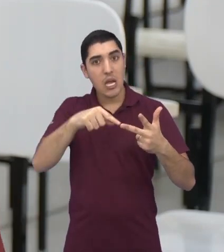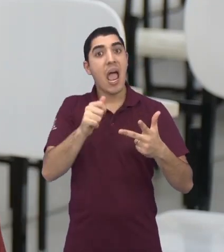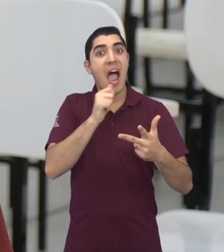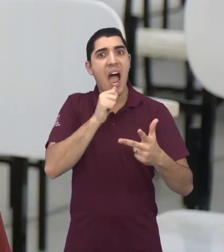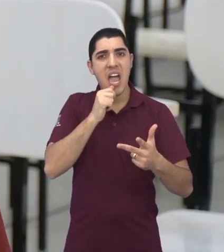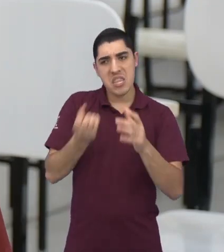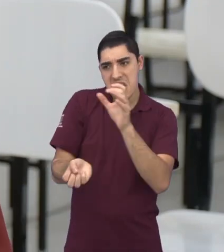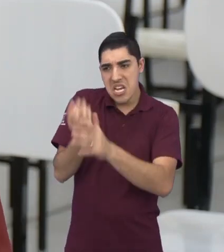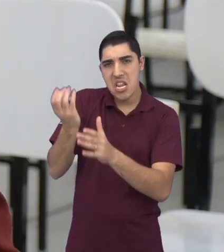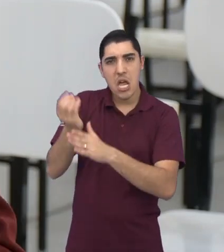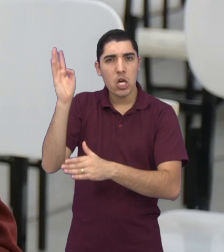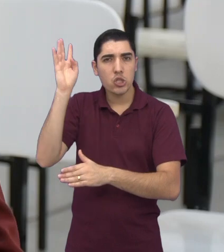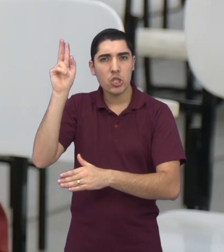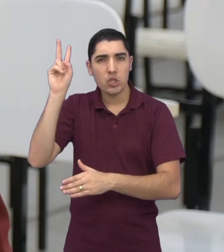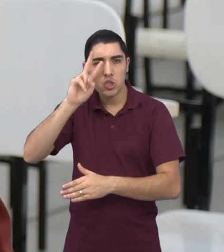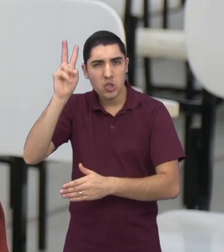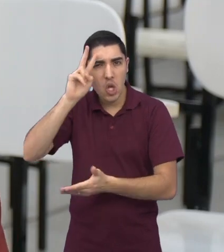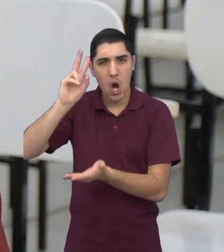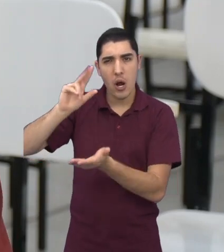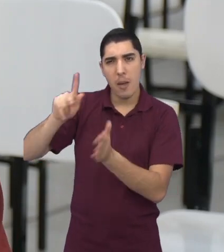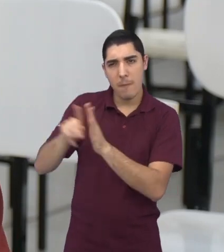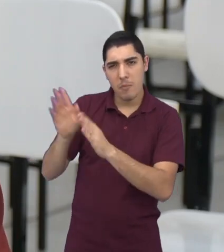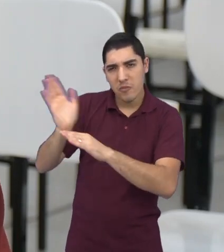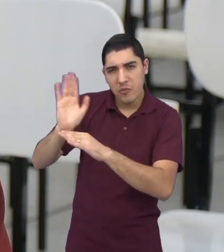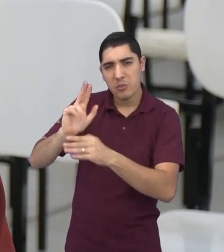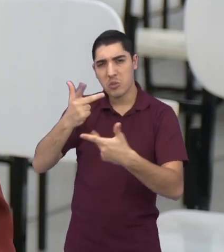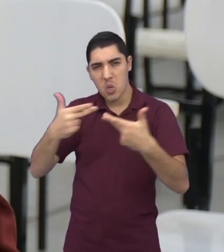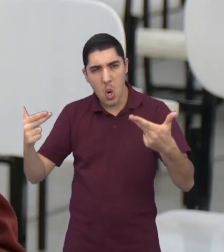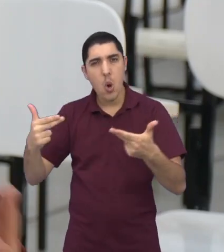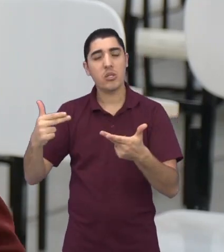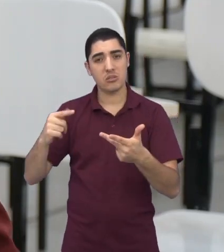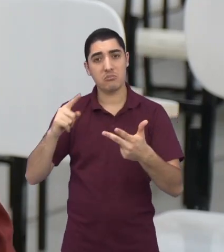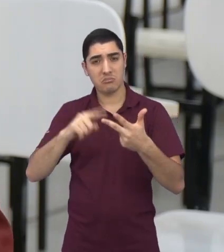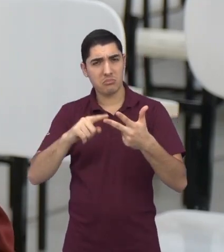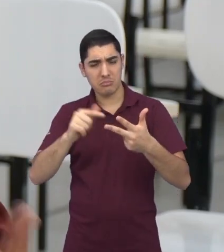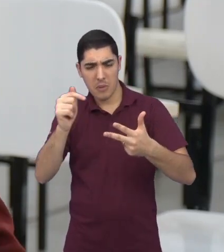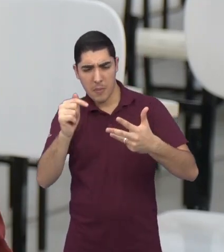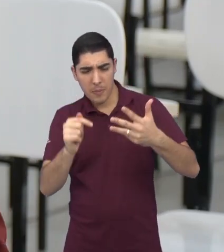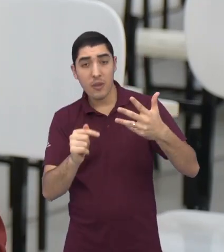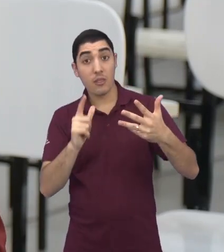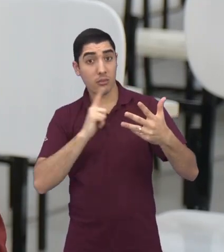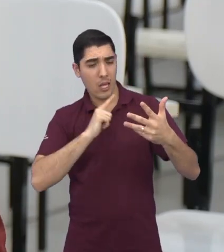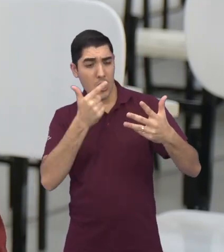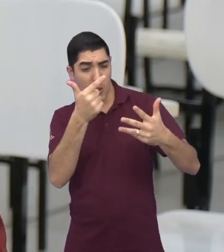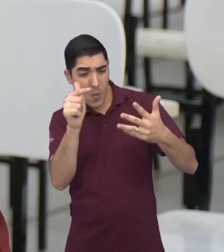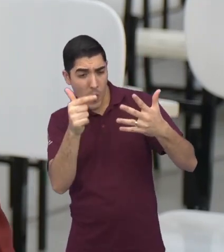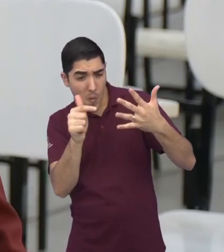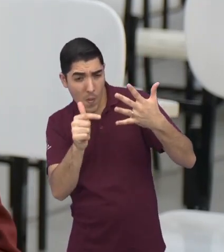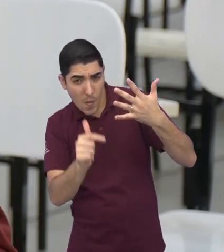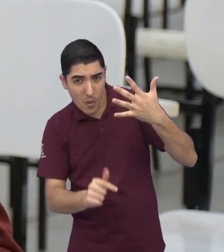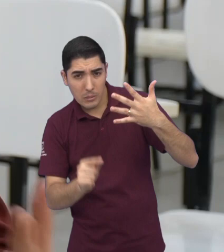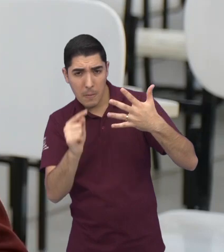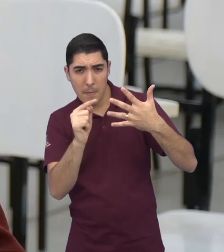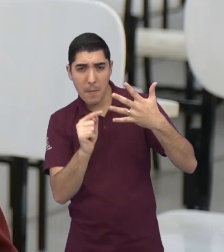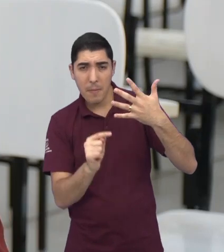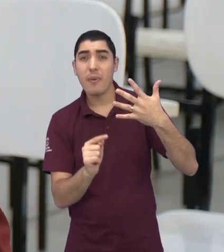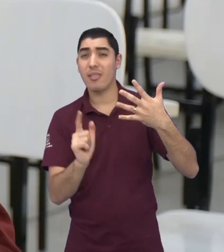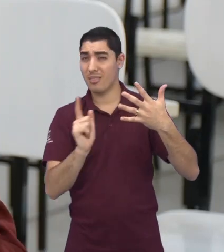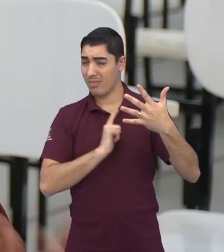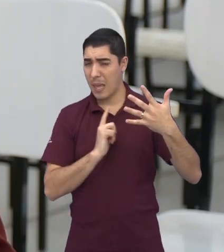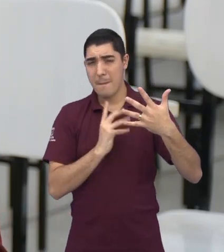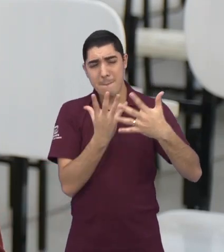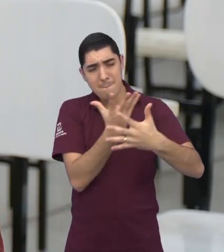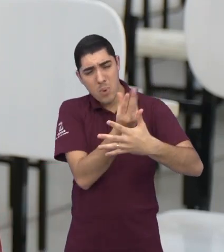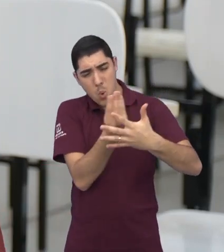pleno vapor, ainda trabalhando. E se eu for lembrar de outros exemplos, tem outras